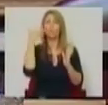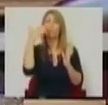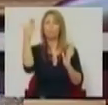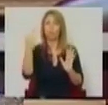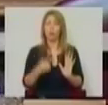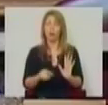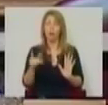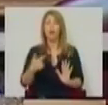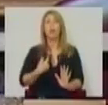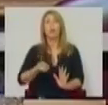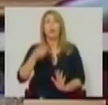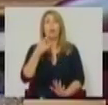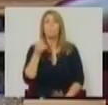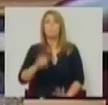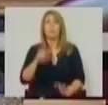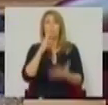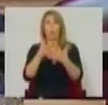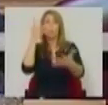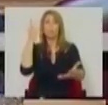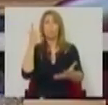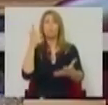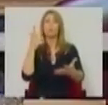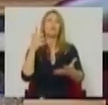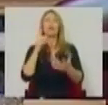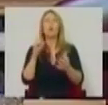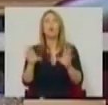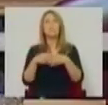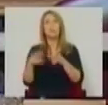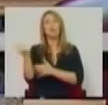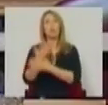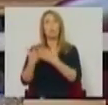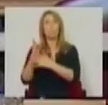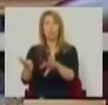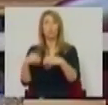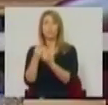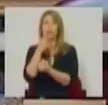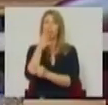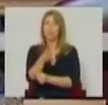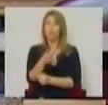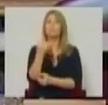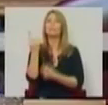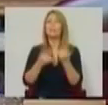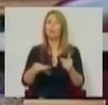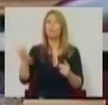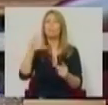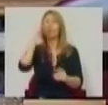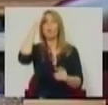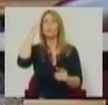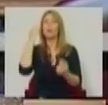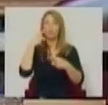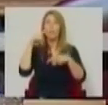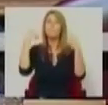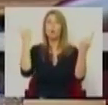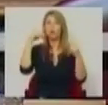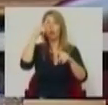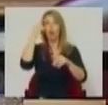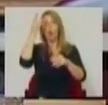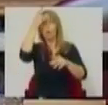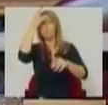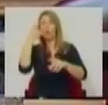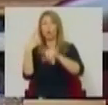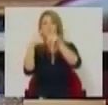foi colocada de forma muito evidente pelo Conselho Económico e Social, que me parece que reflete de alguma forma uma pluralidade de opiniões que